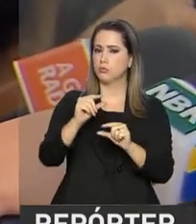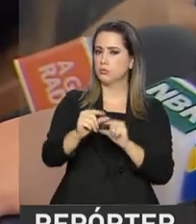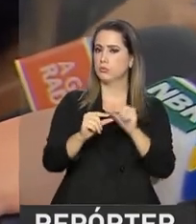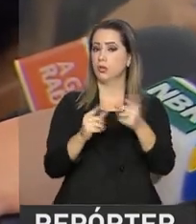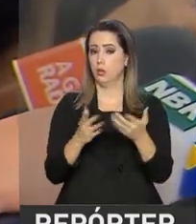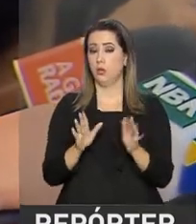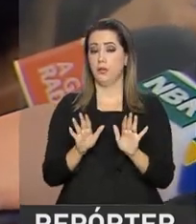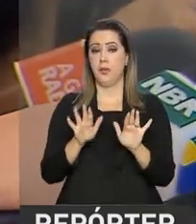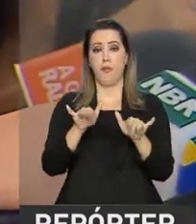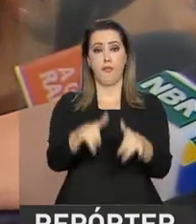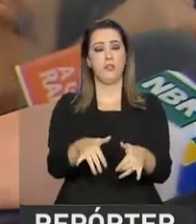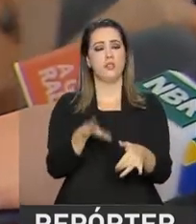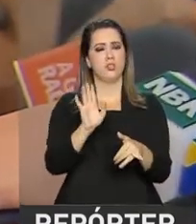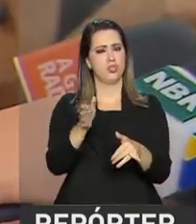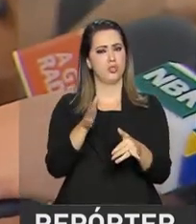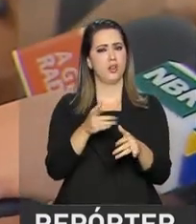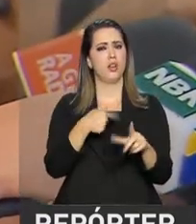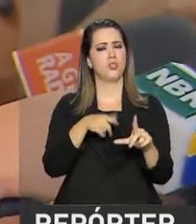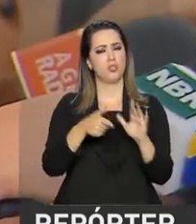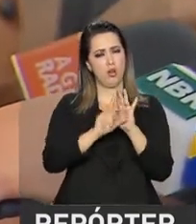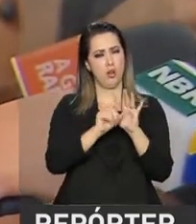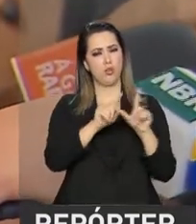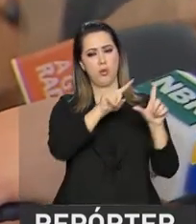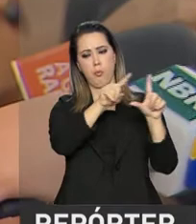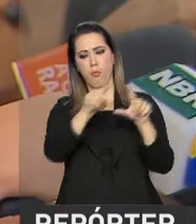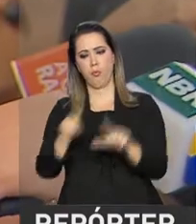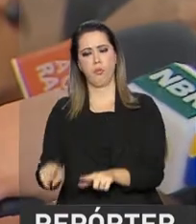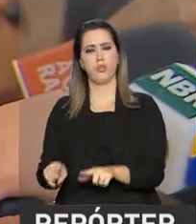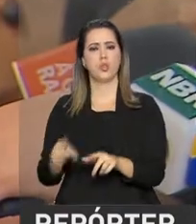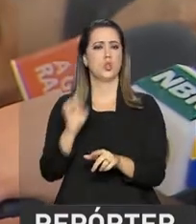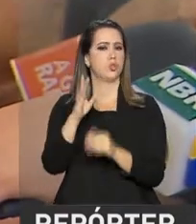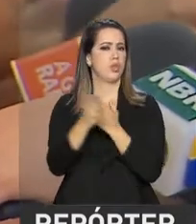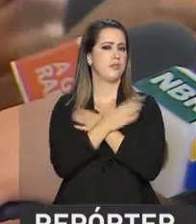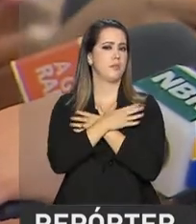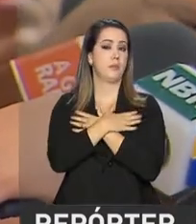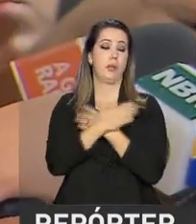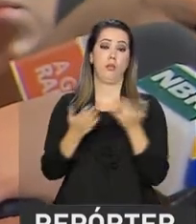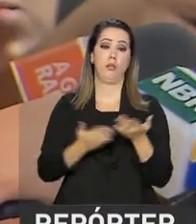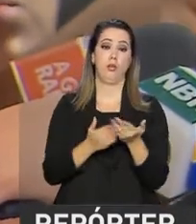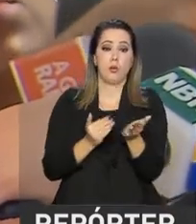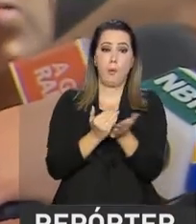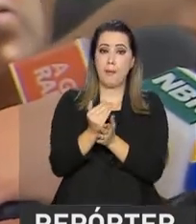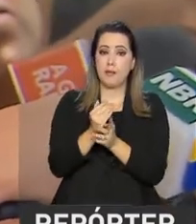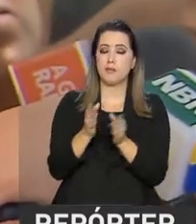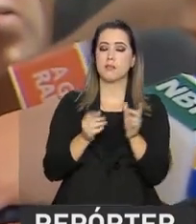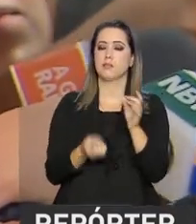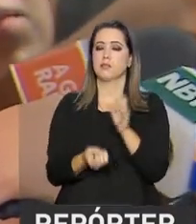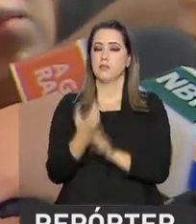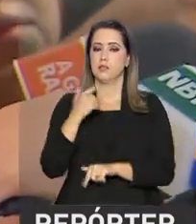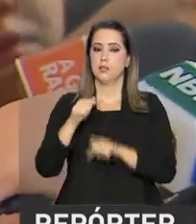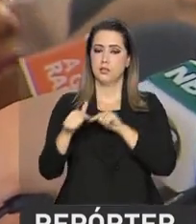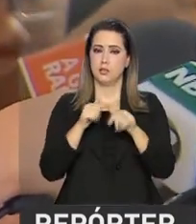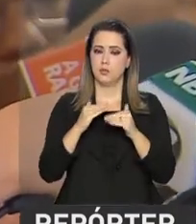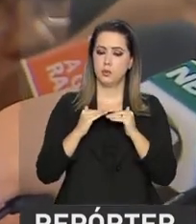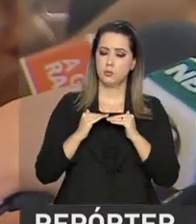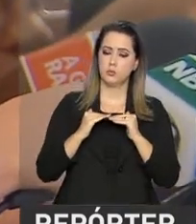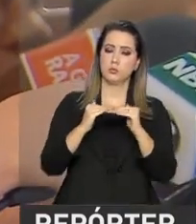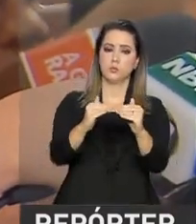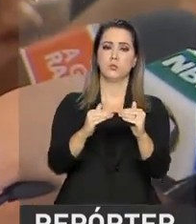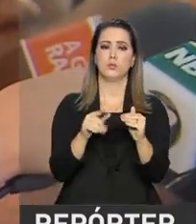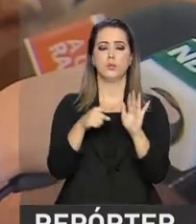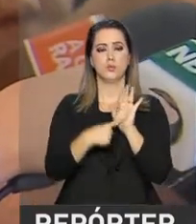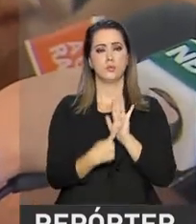a interrupção do movimento de queda de emprego. Deu um saldo próximo da estabilidade, o